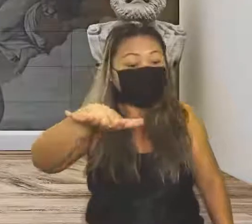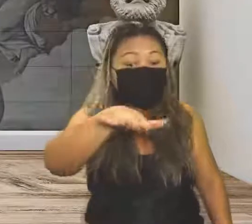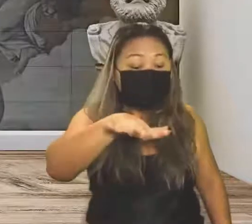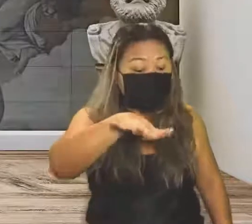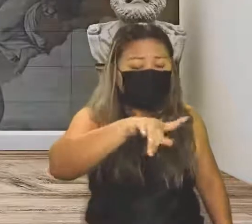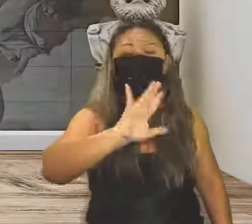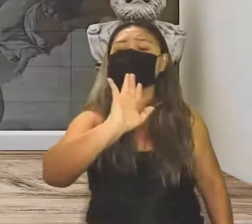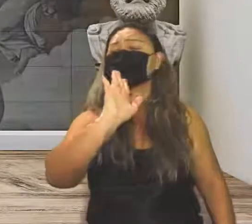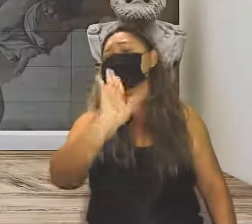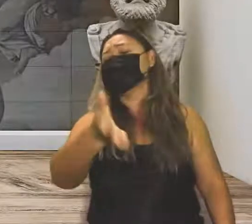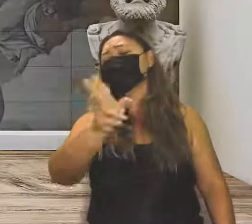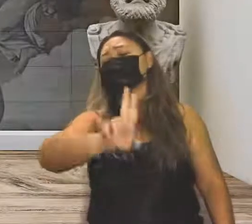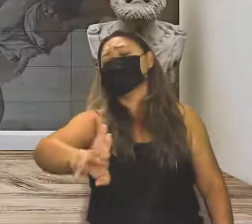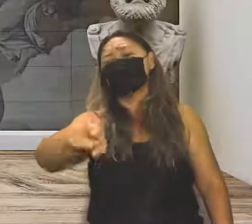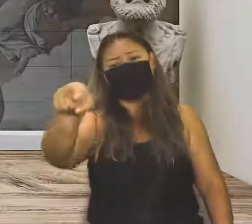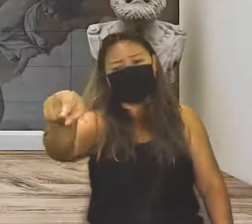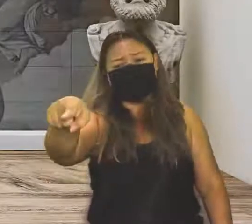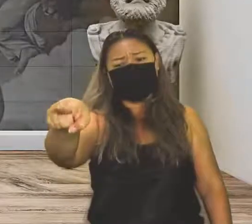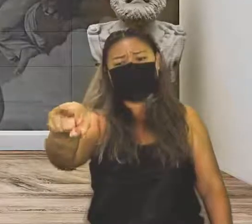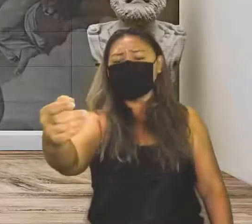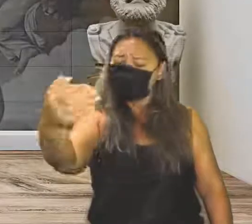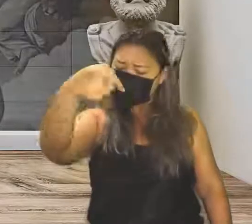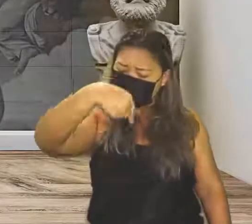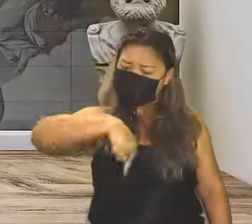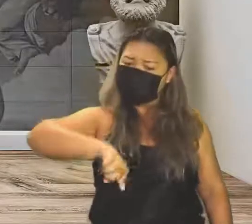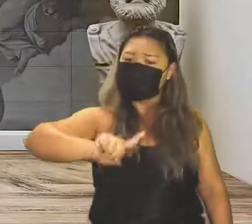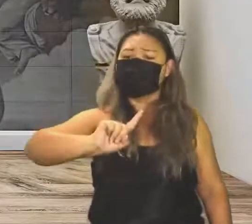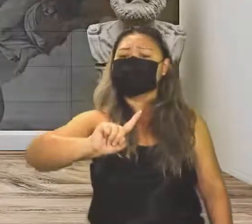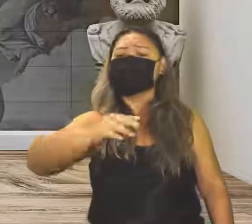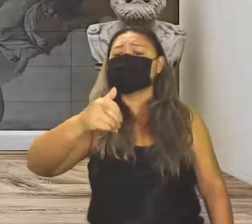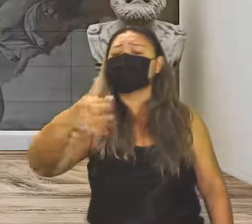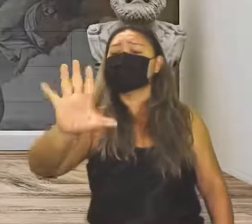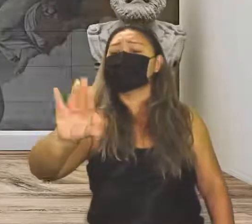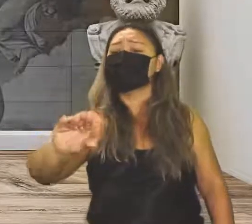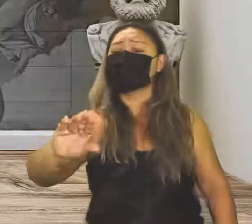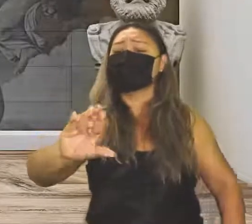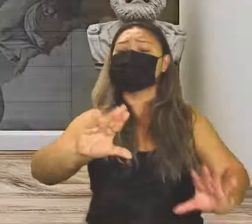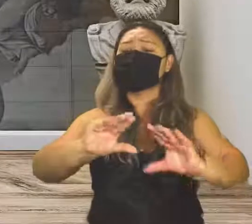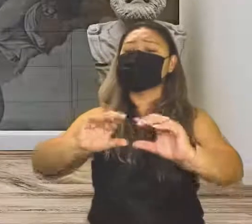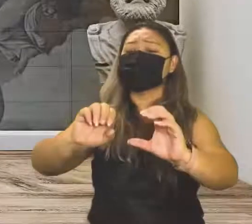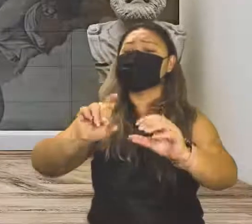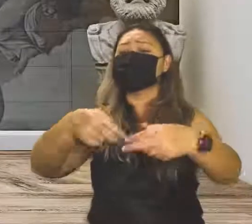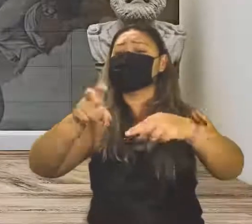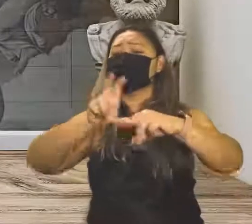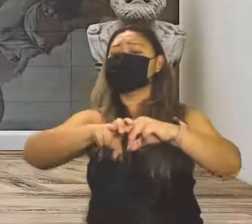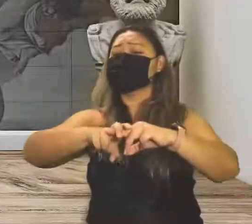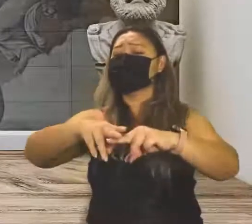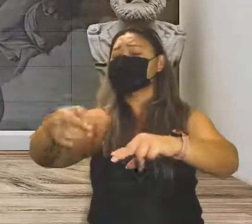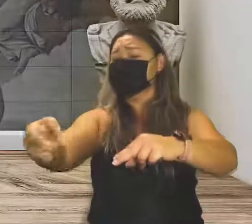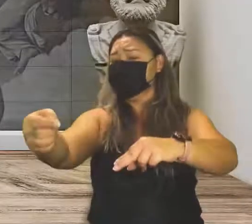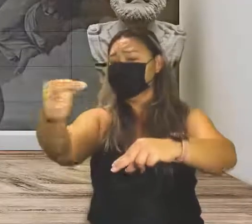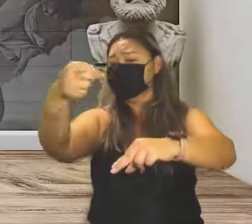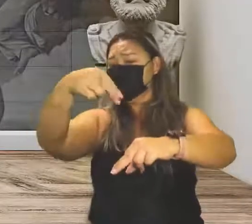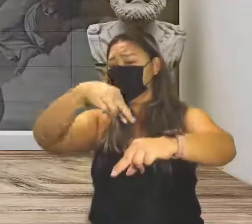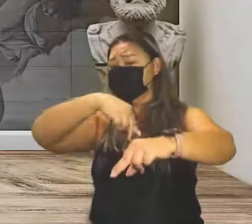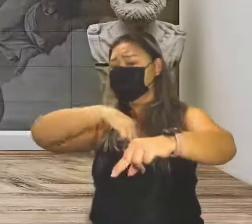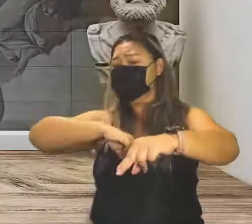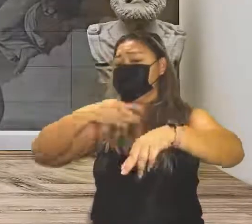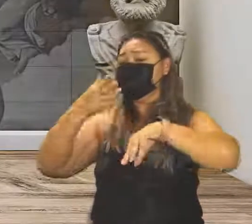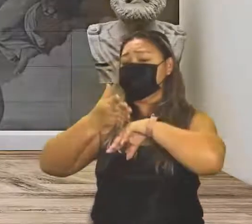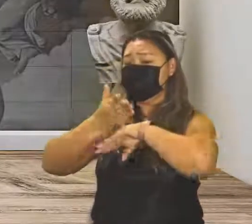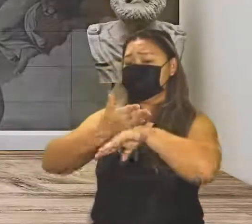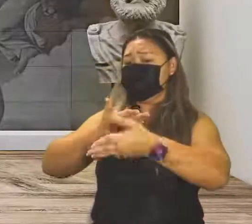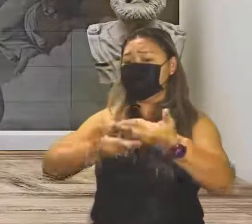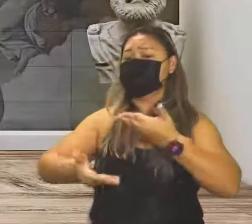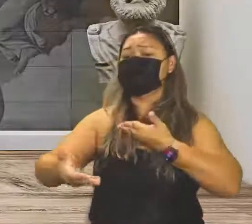até já usam, você mesmo, vem para o meio, né? Saia aí do seu sofá, da sua cadeira e venha, né? Venha participar, se